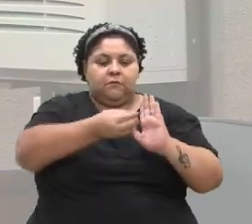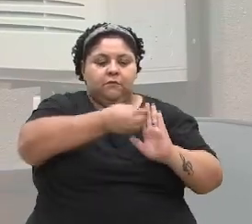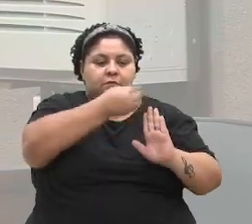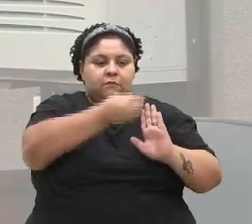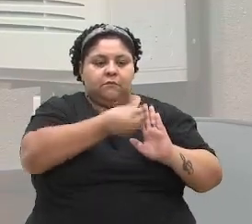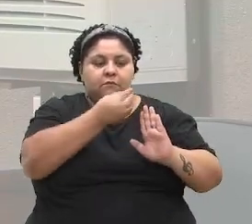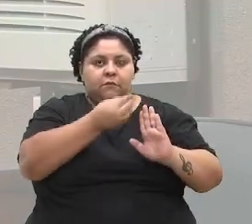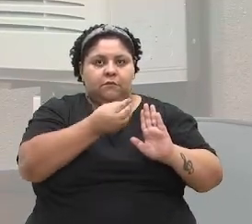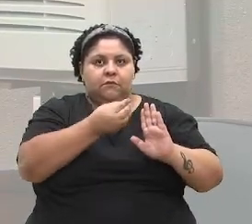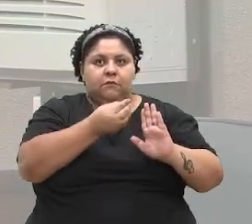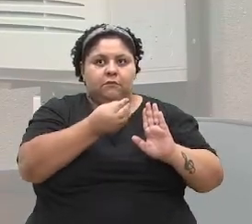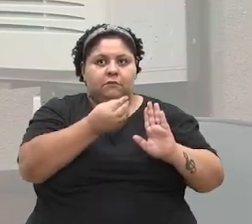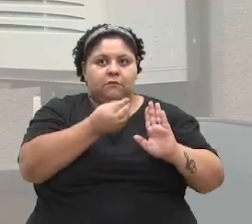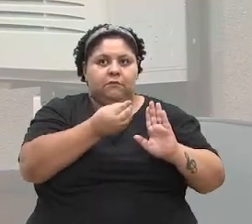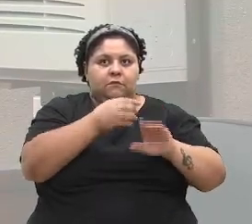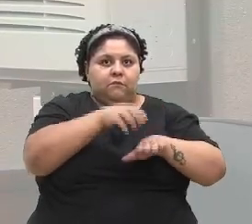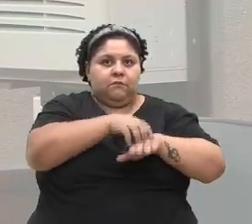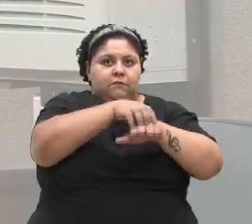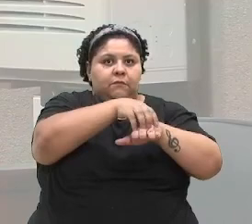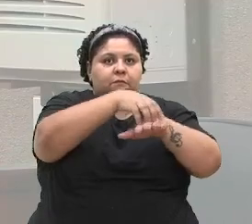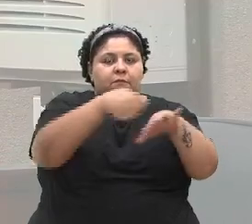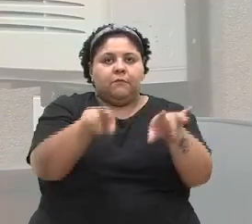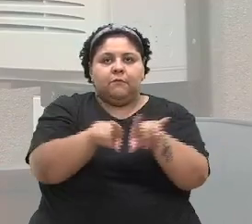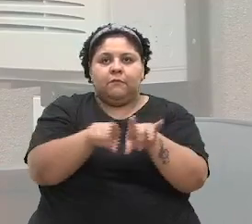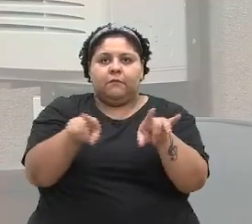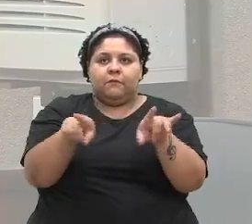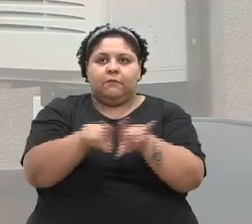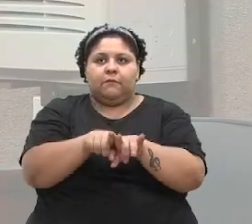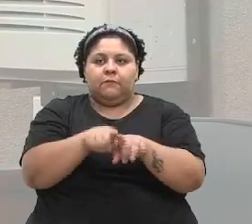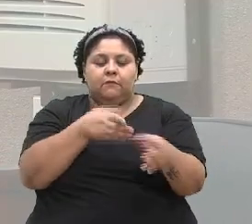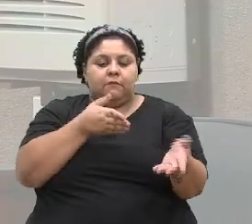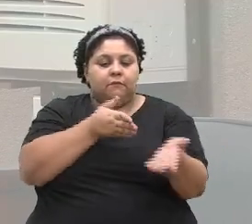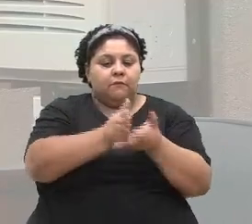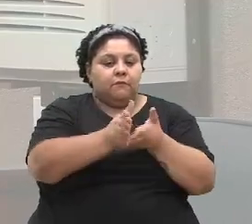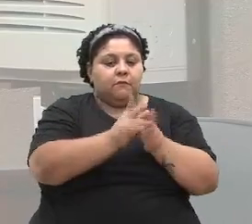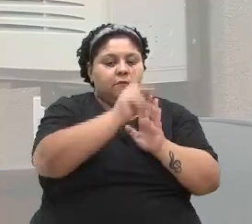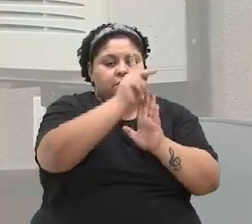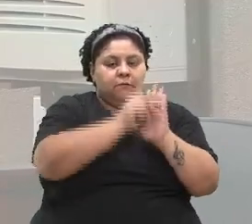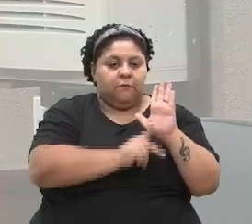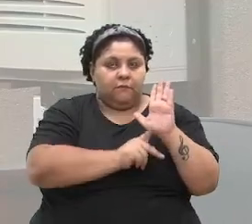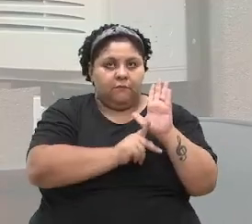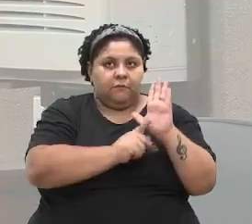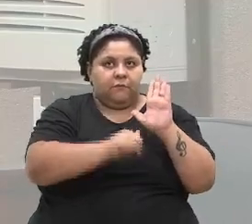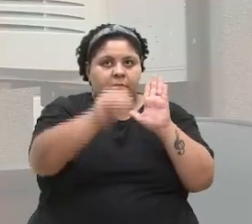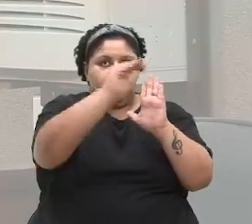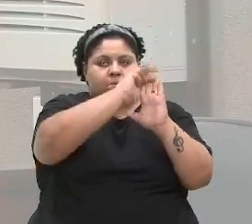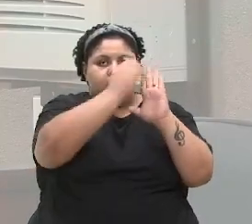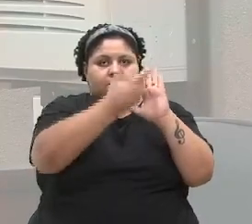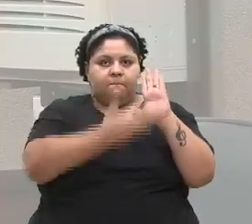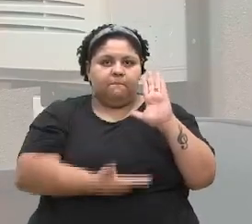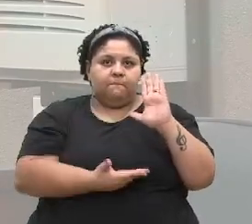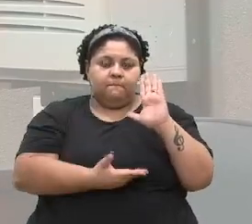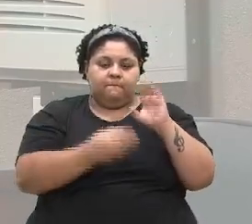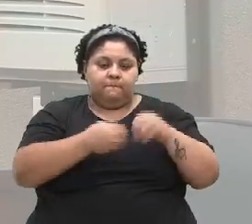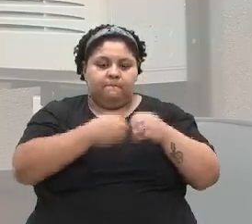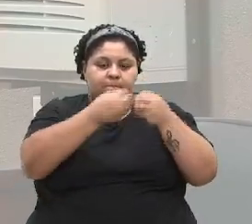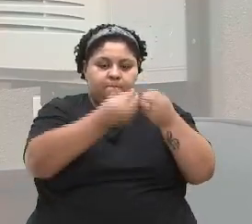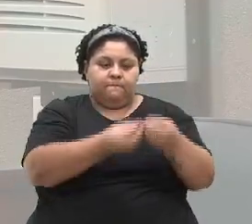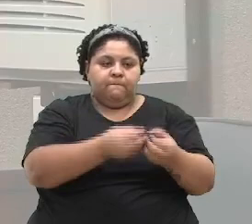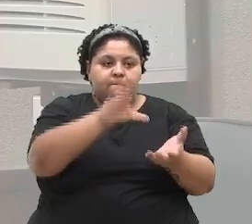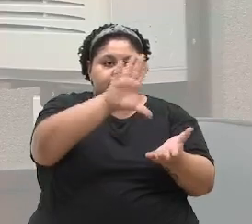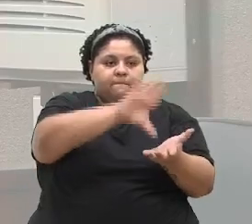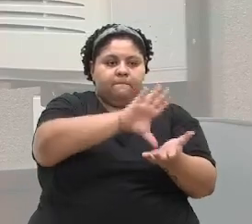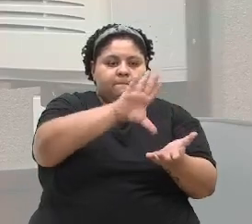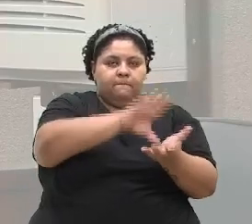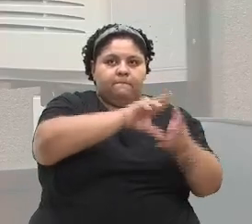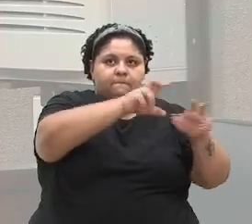e Turismo, que também se manifestou com parecer favorável ao projeto em questão. Oferecer um parque rural e um